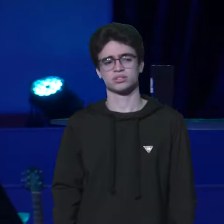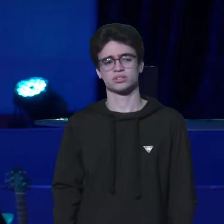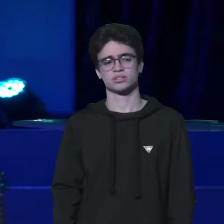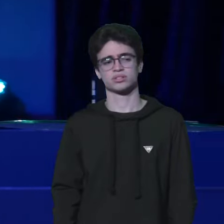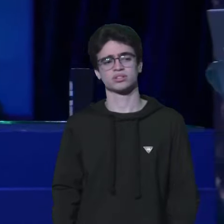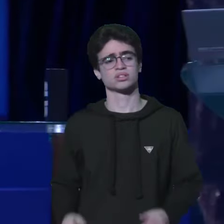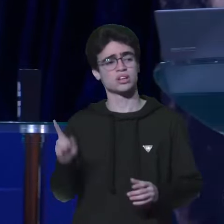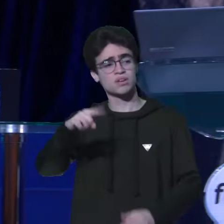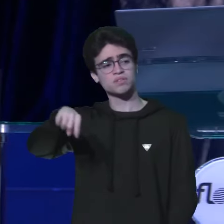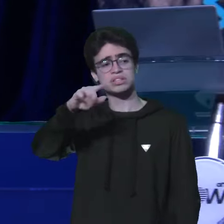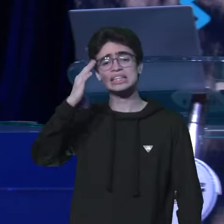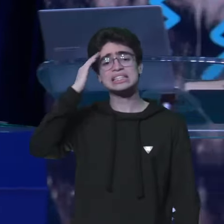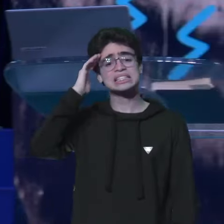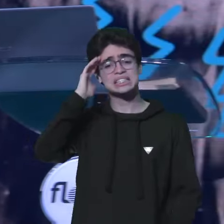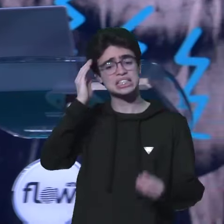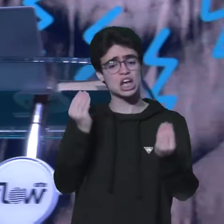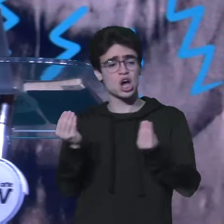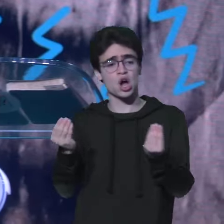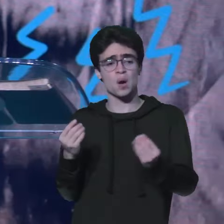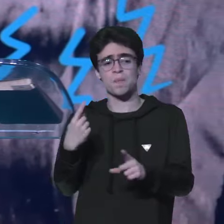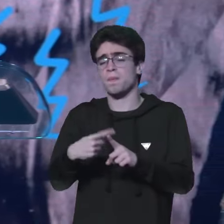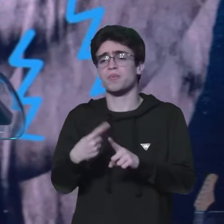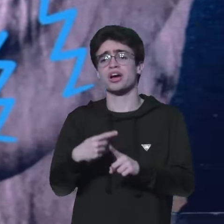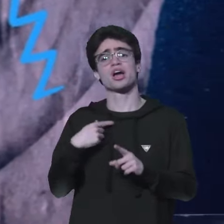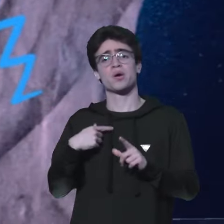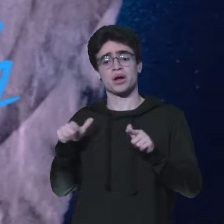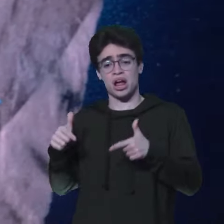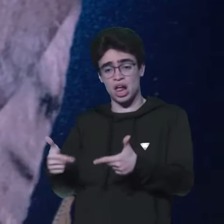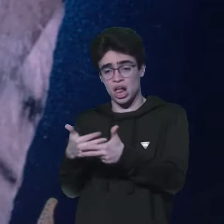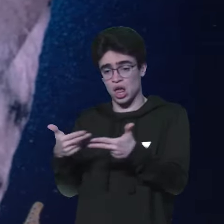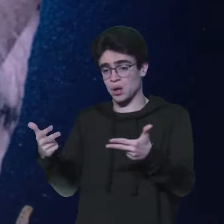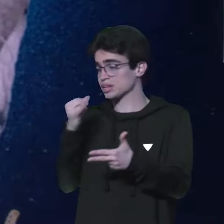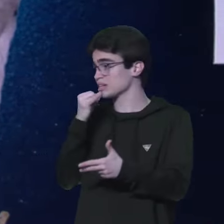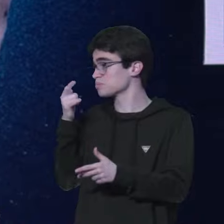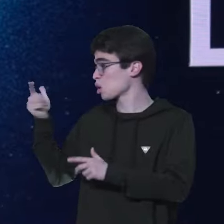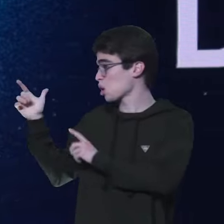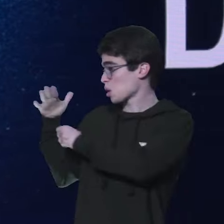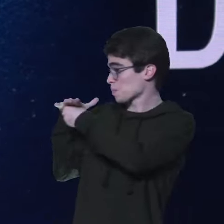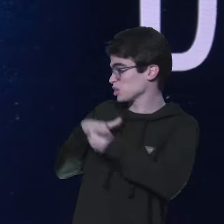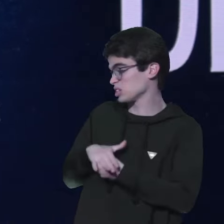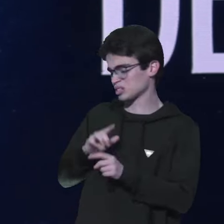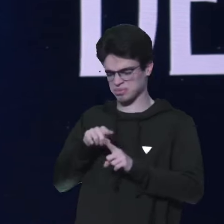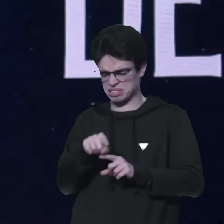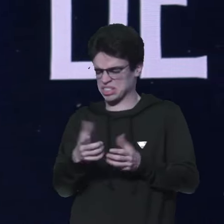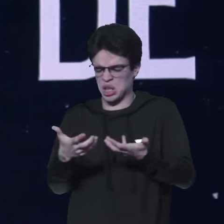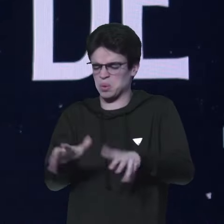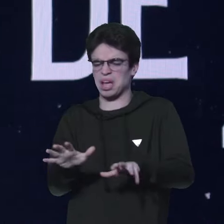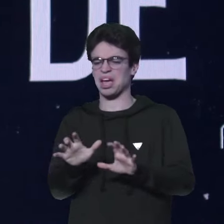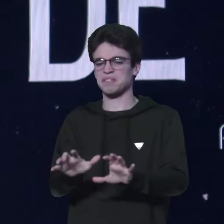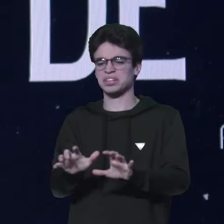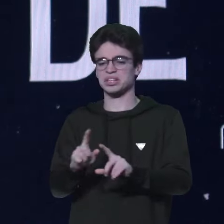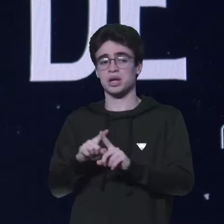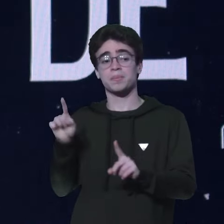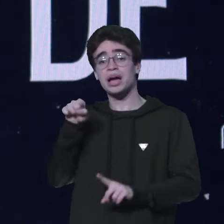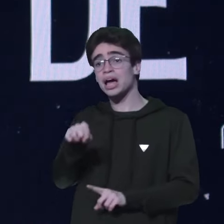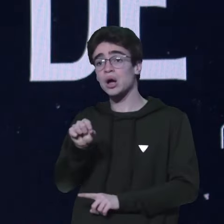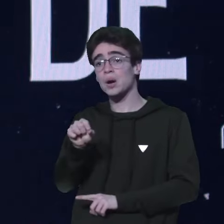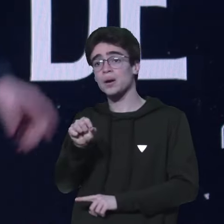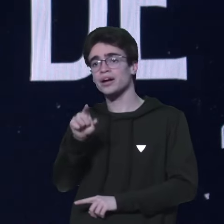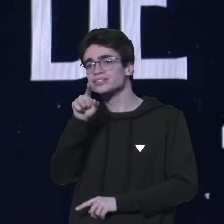Você não entende porque você faz algumas coisas que você faz por pressão dos outros, você nem queria fazer, porque essa é